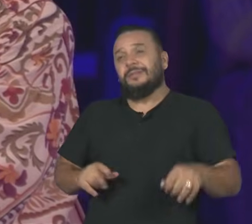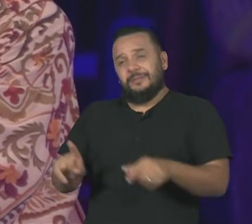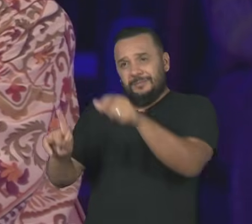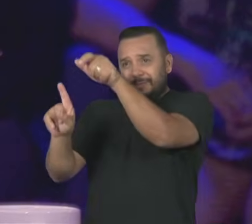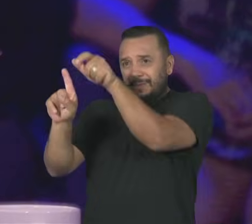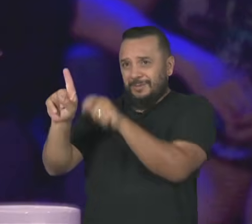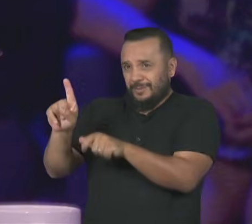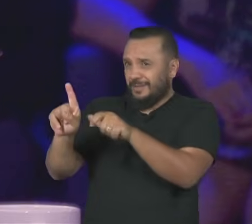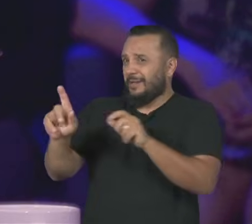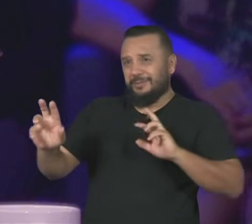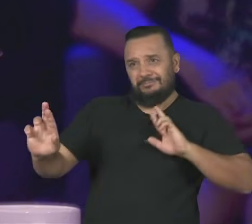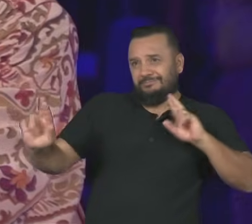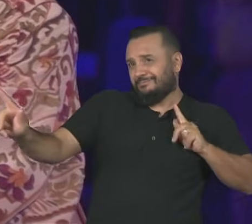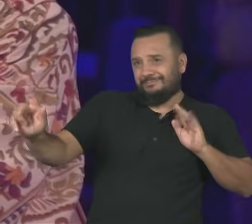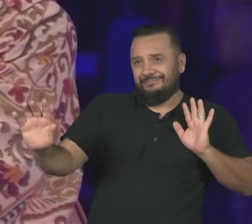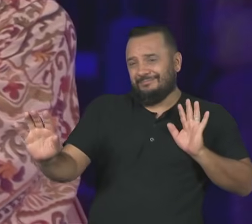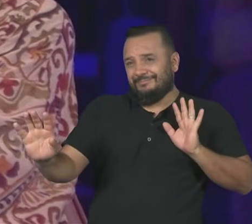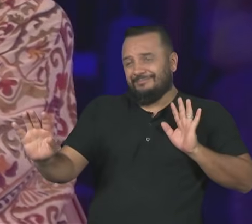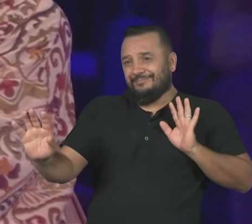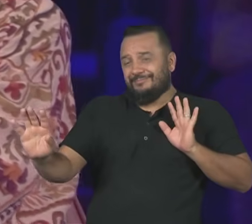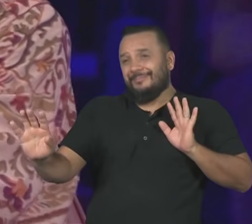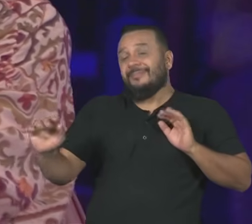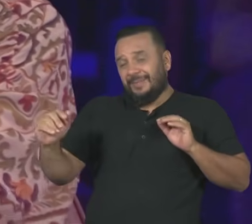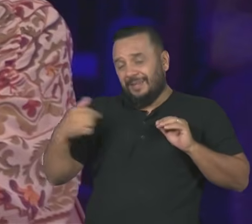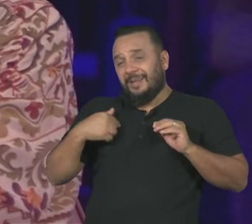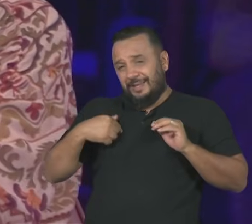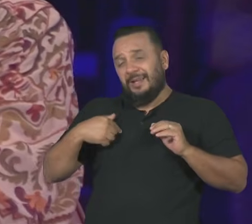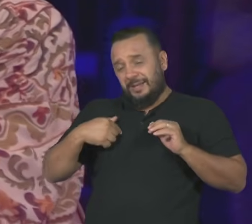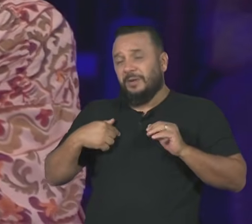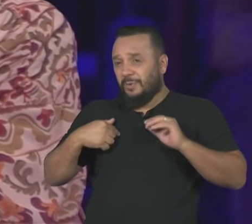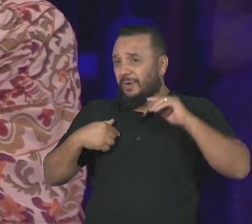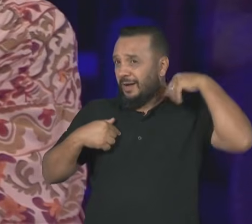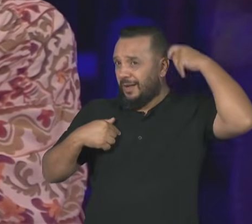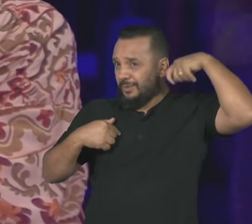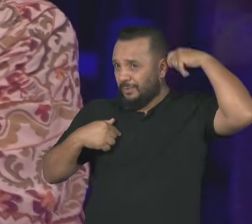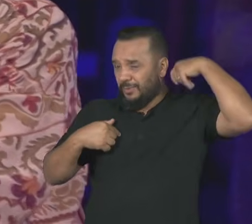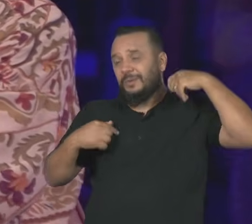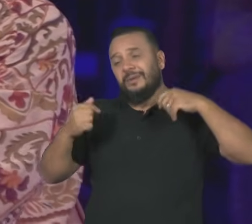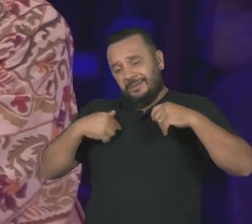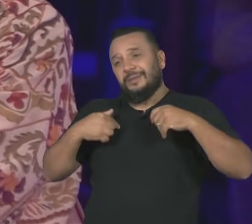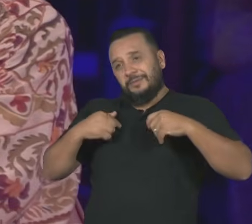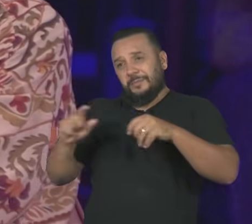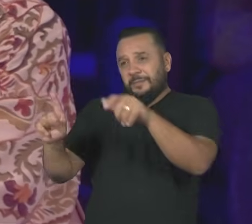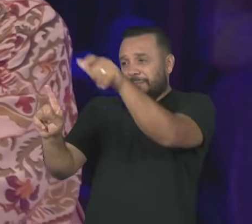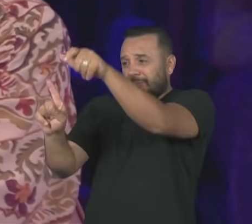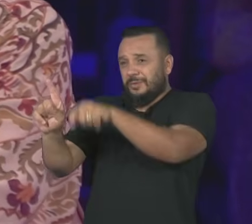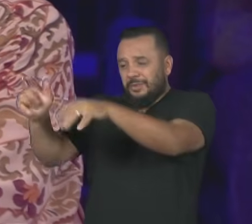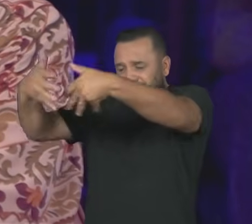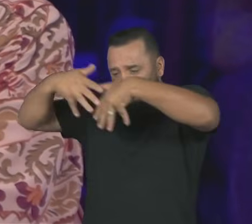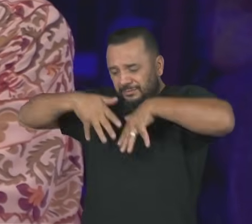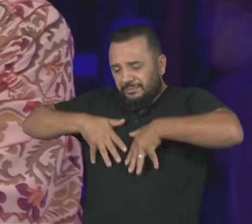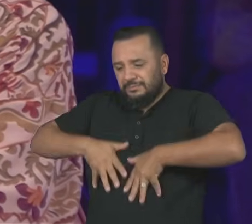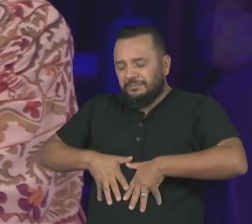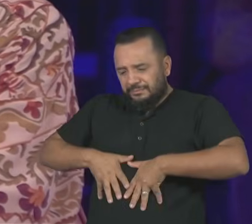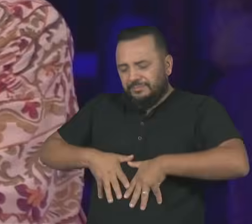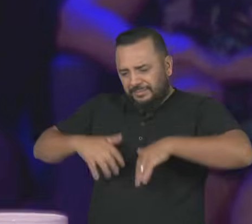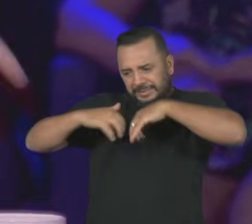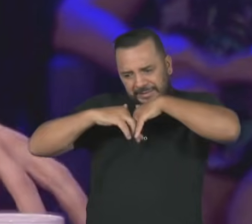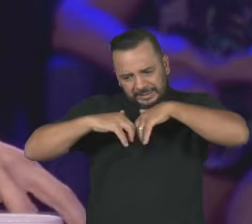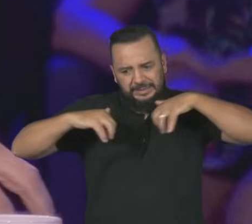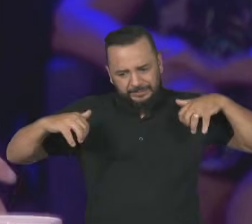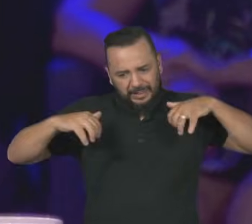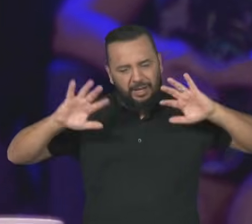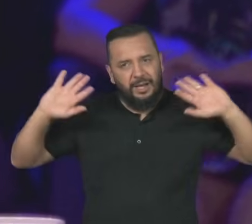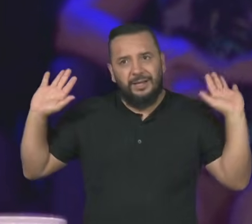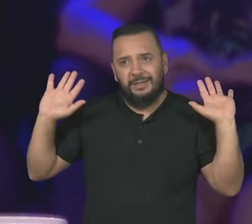personagem, né? E eu acho que isso, para nossa sanidade, tem que sempre estar claro na nossa cabeça. Vamos